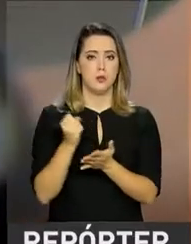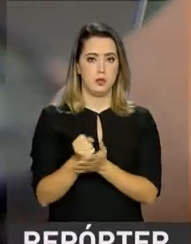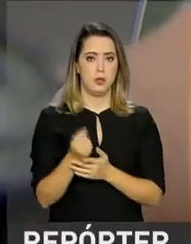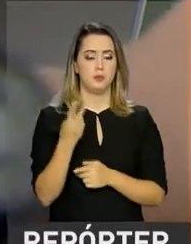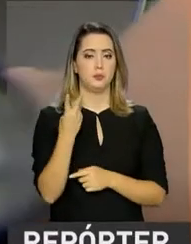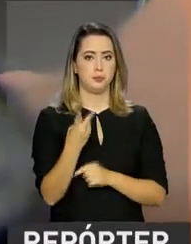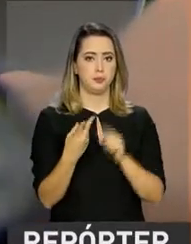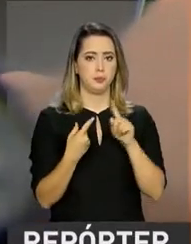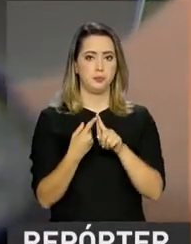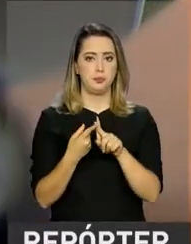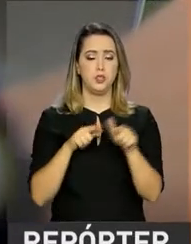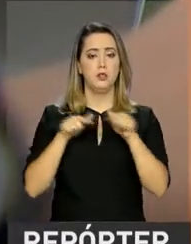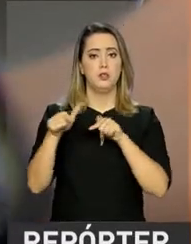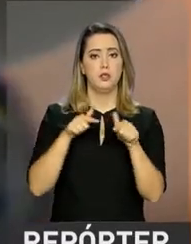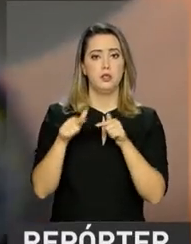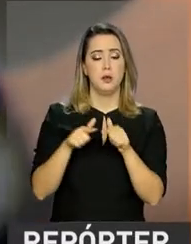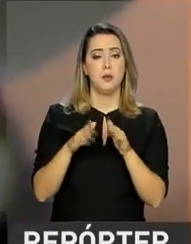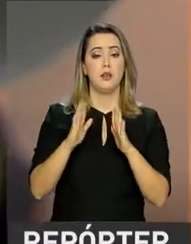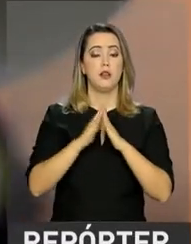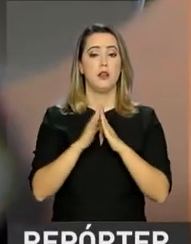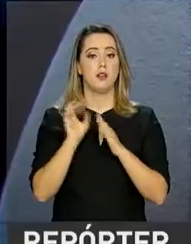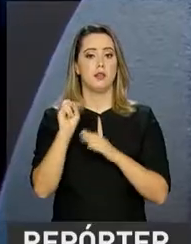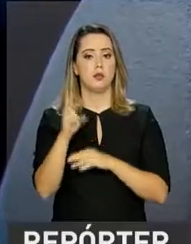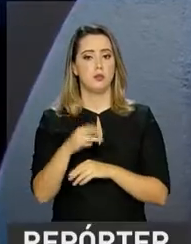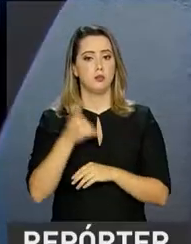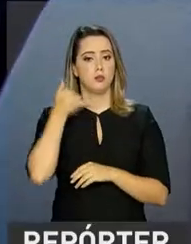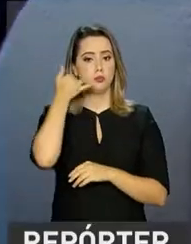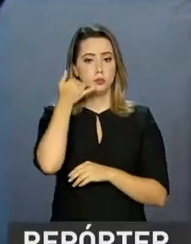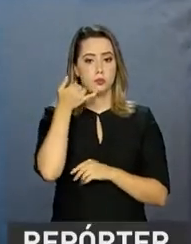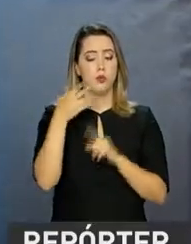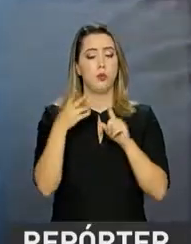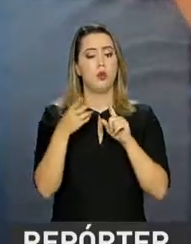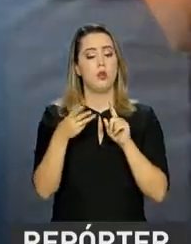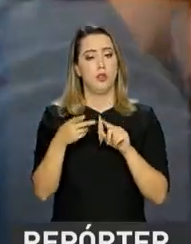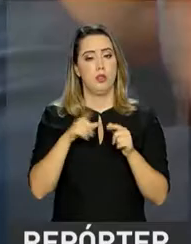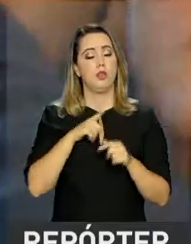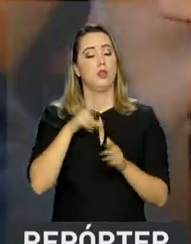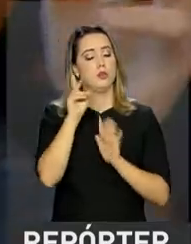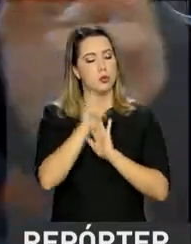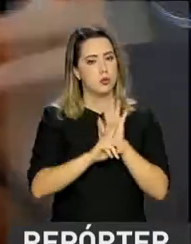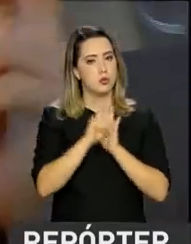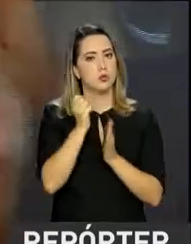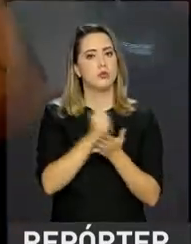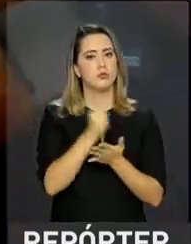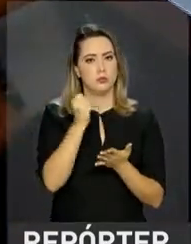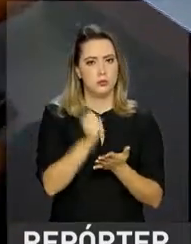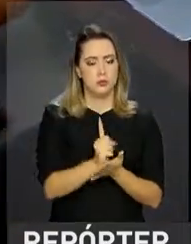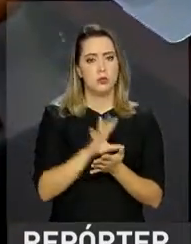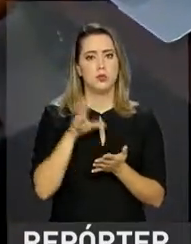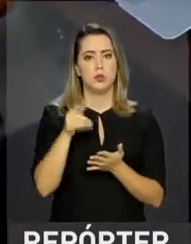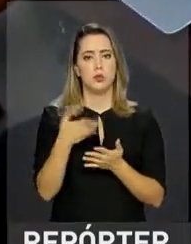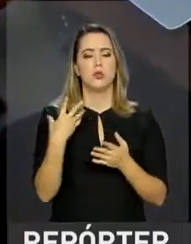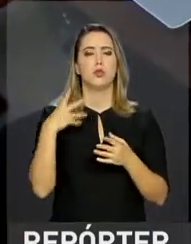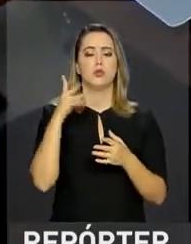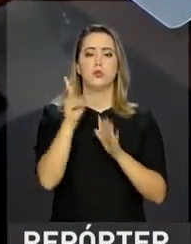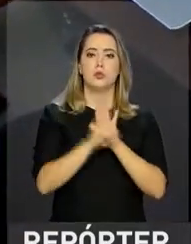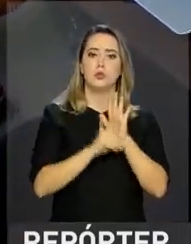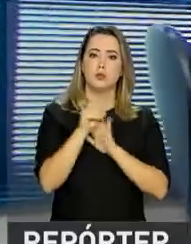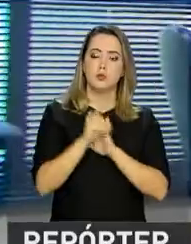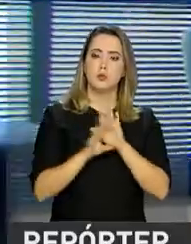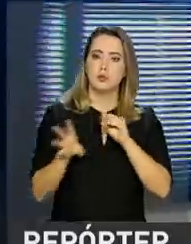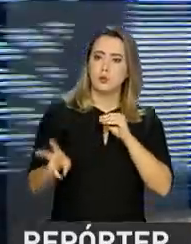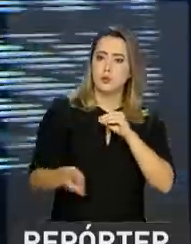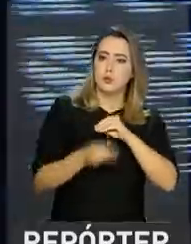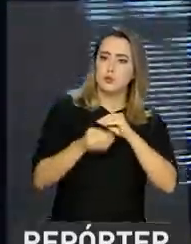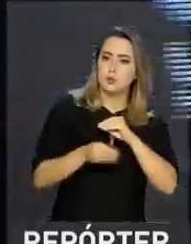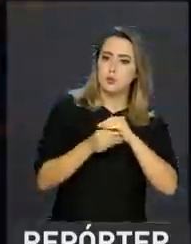trabalho em casa, teletrabalho ou home office, o trabalhador terá direito à carteira assinada e a todos os direitos trabalhistas e